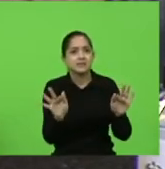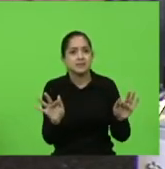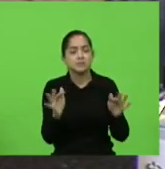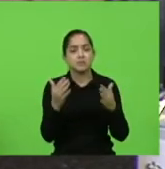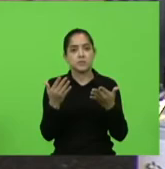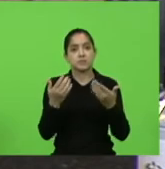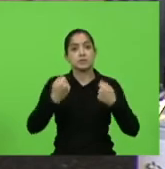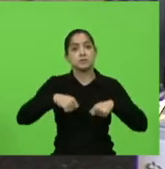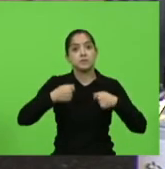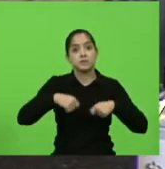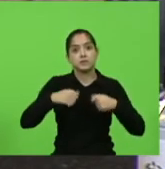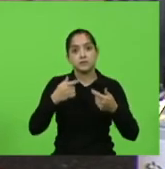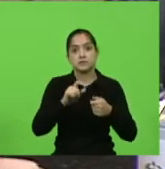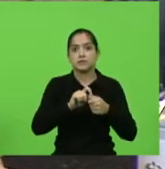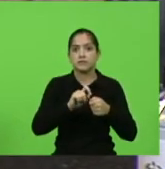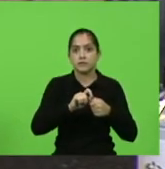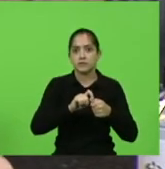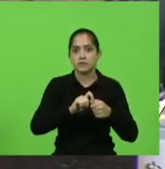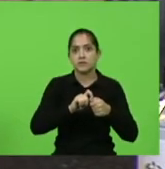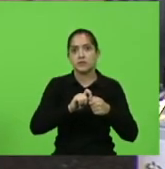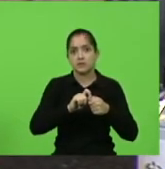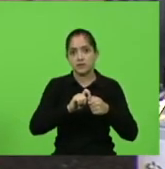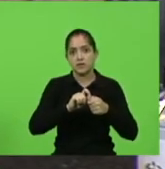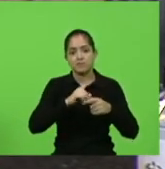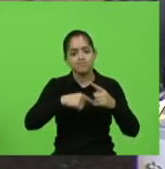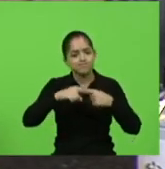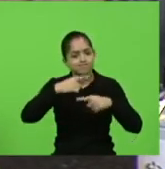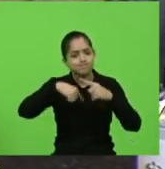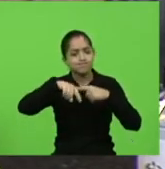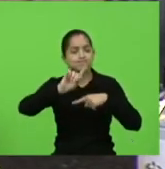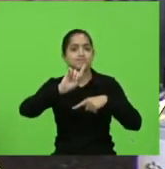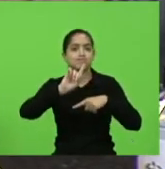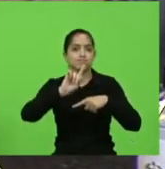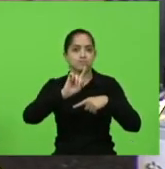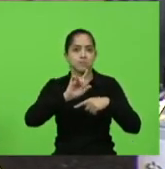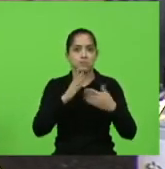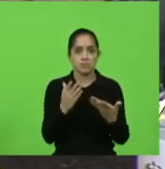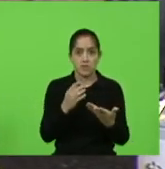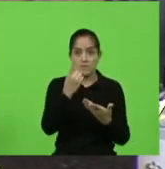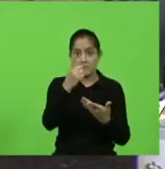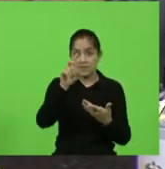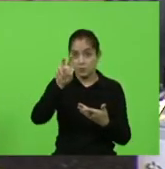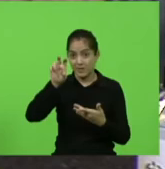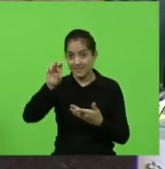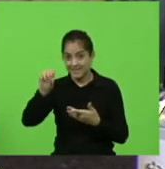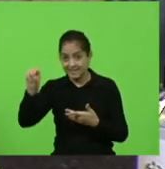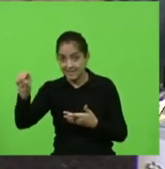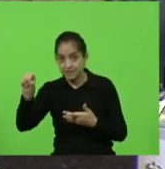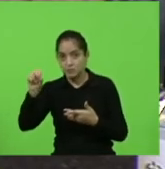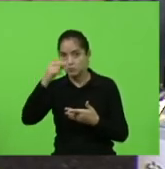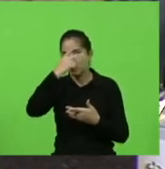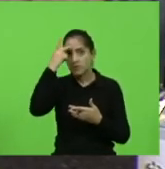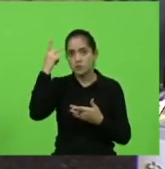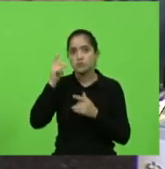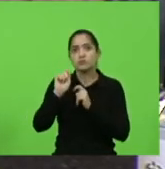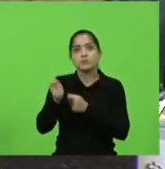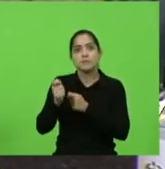que dá, faz todo um diferencial para aquela lagoa com 1.500 pescadores.